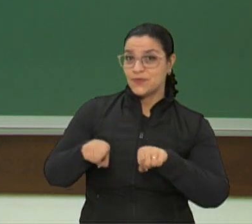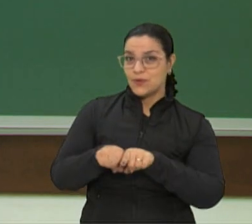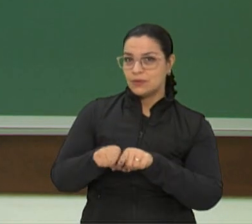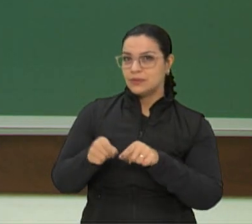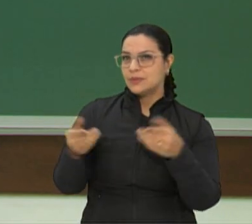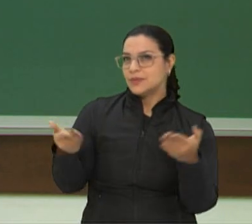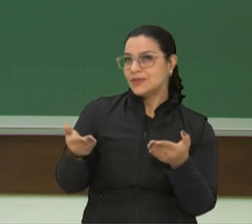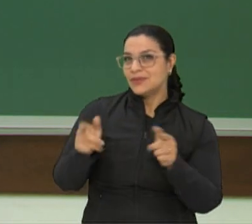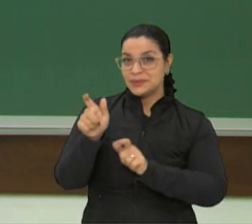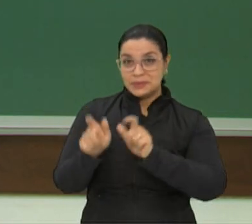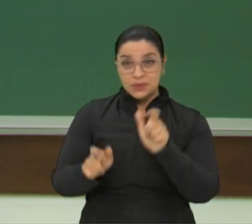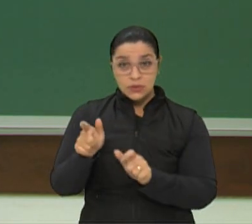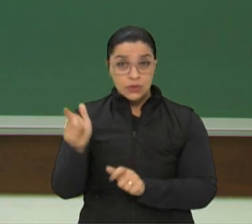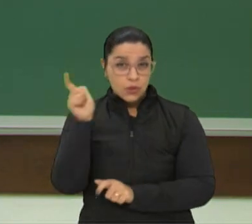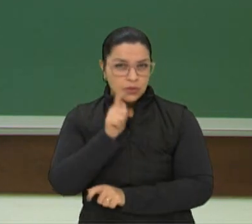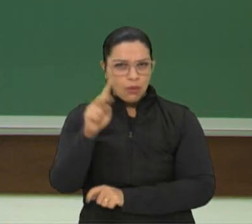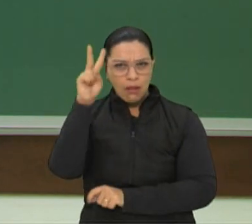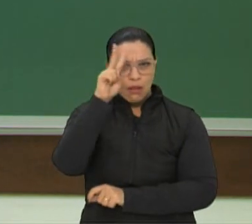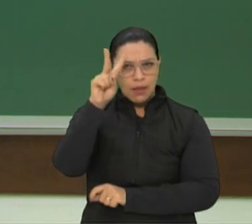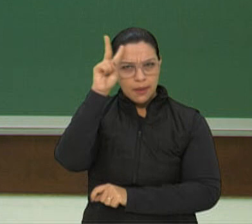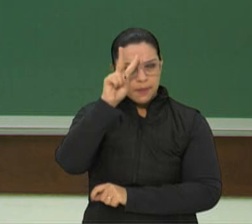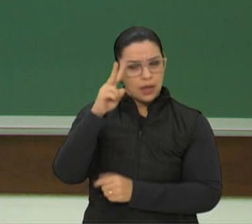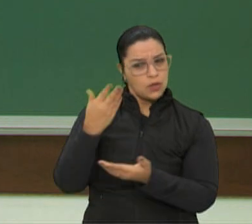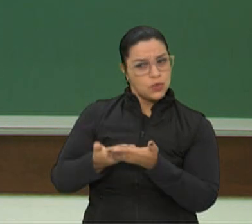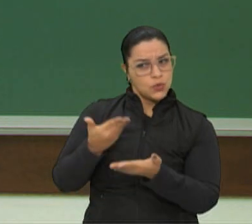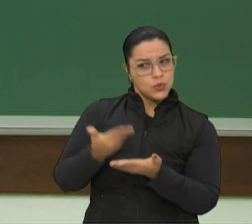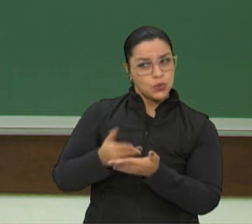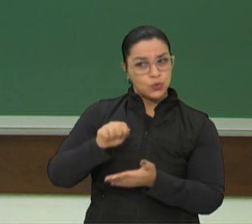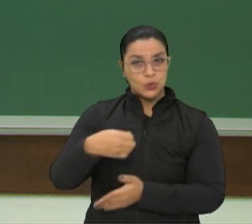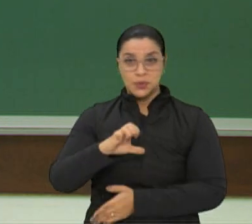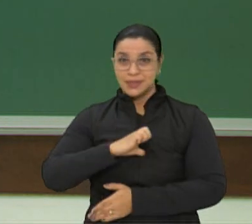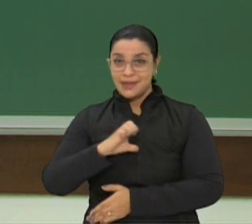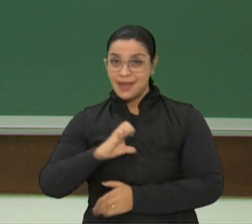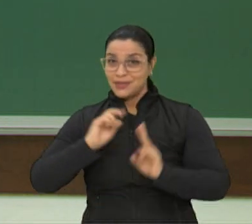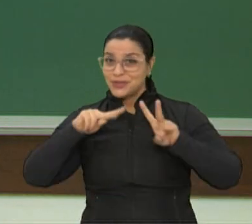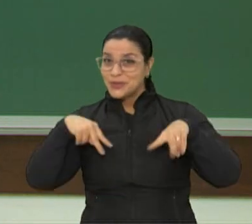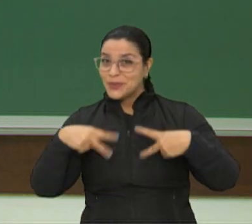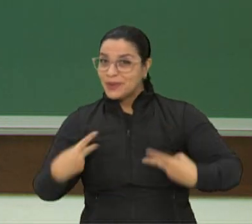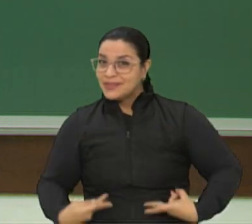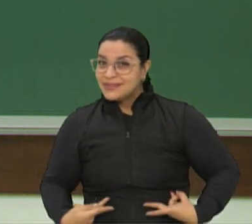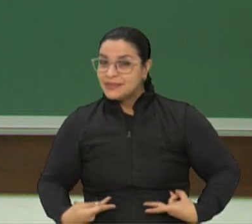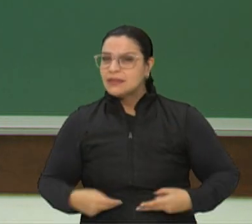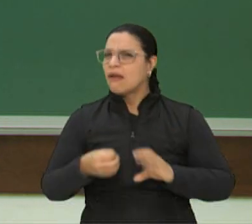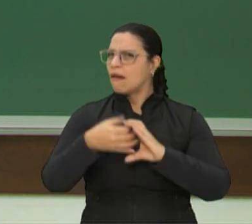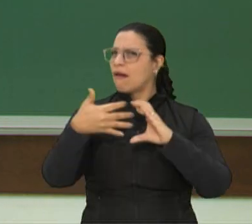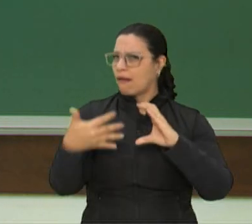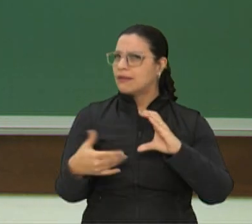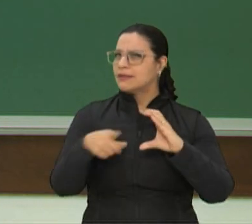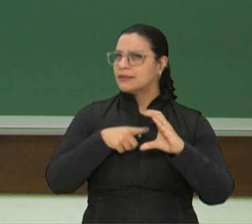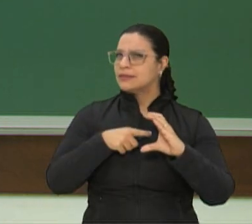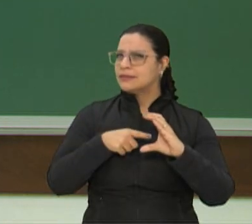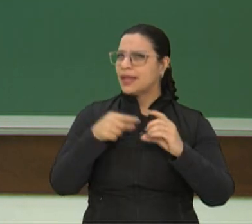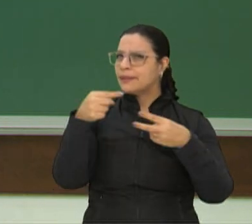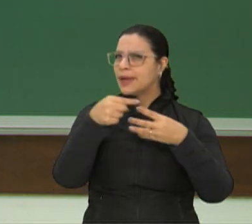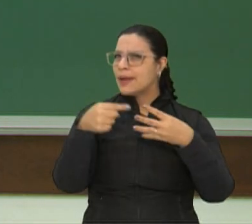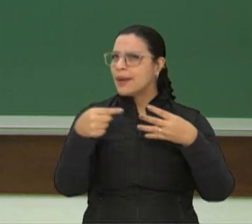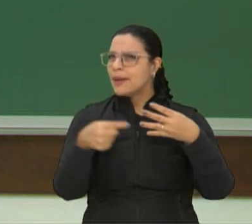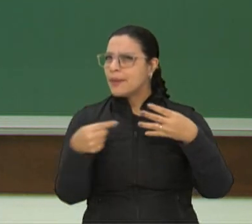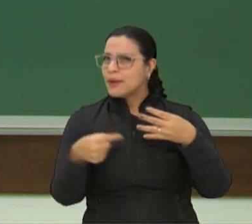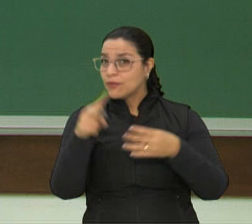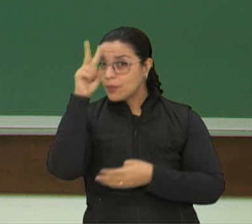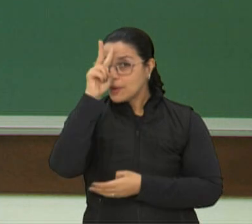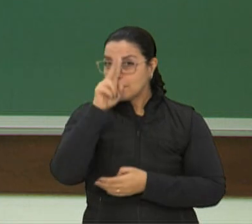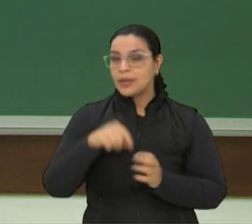Voltando então, pessoal, conseguiu lembrar um pouquinho do que a gente viu sobre a ética no humanismo, né? Ela tem algumas características principais, vamos lembrar delas